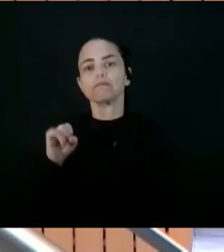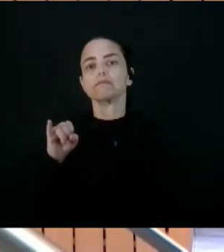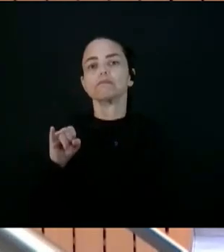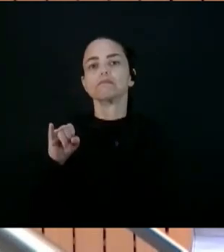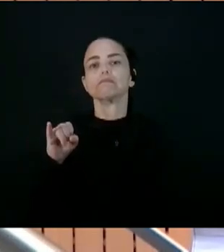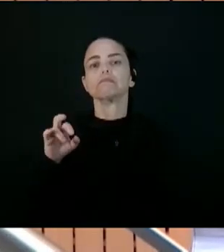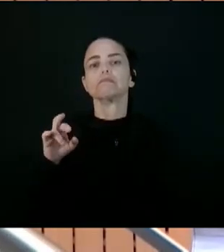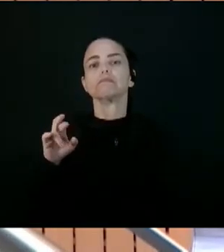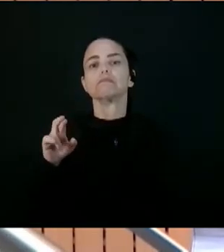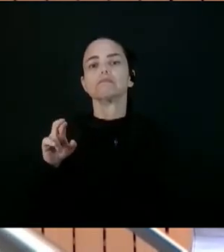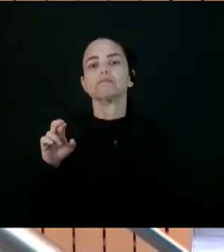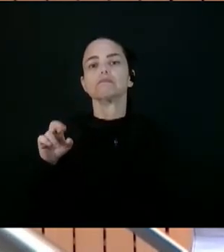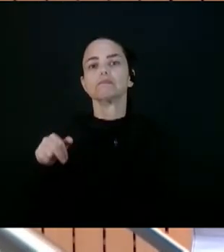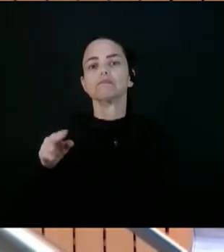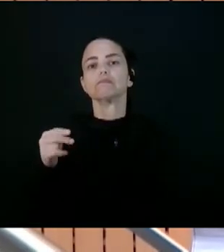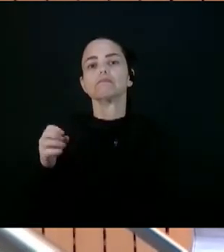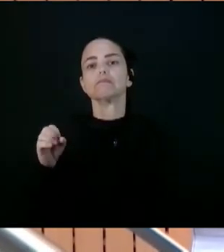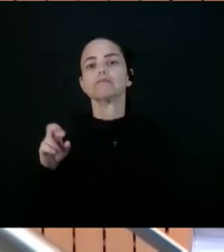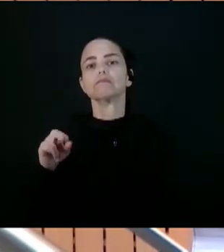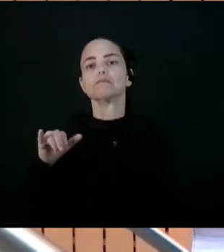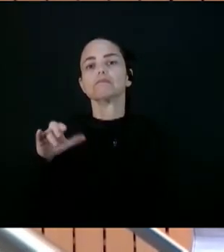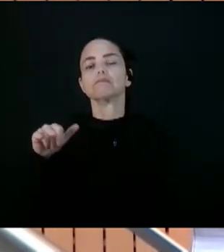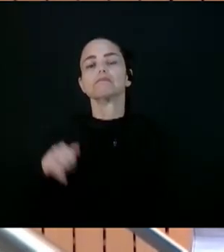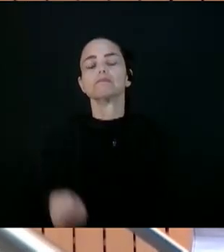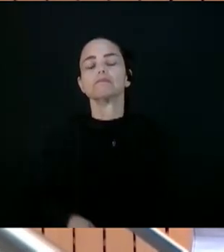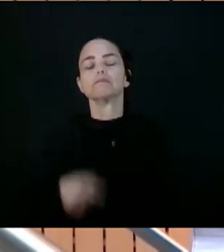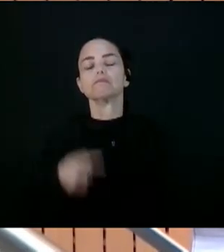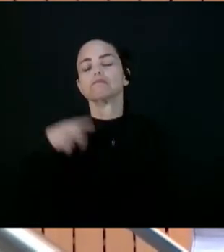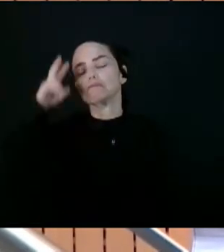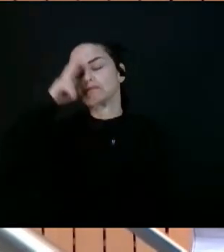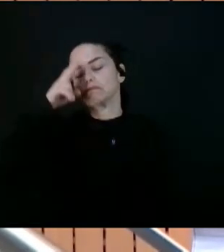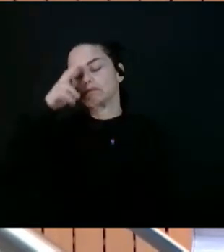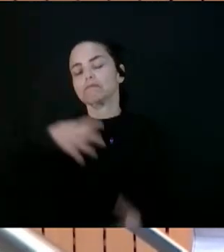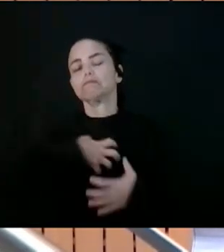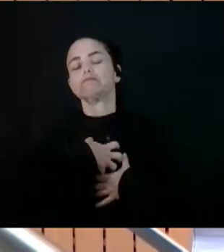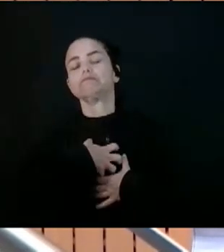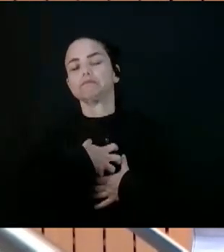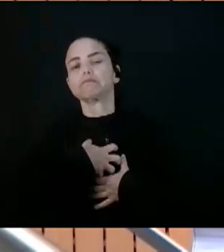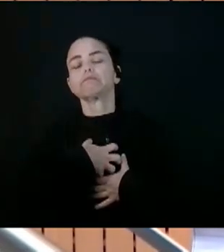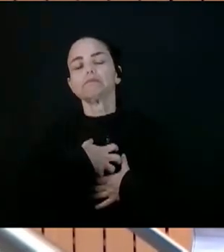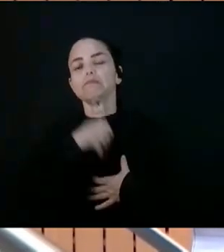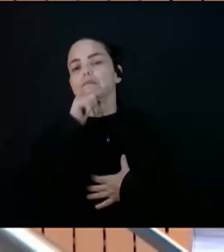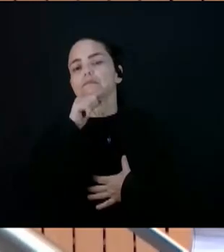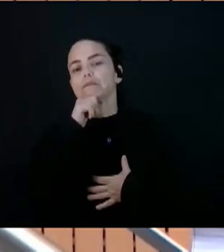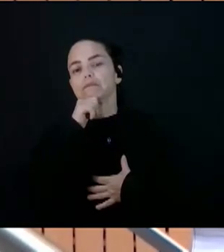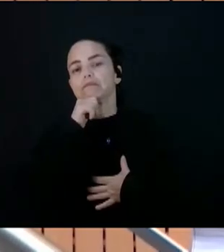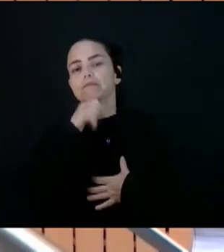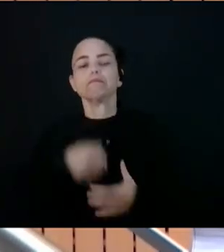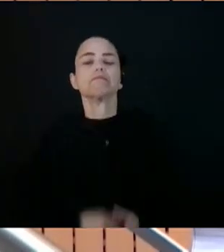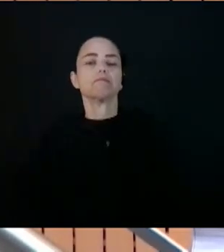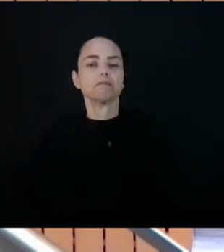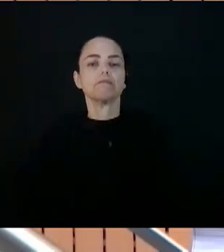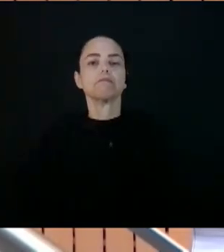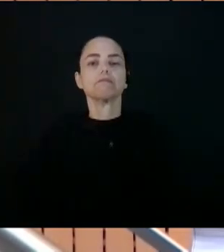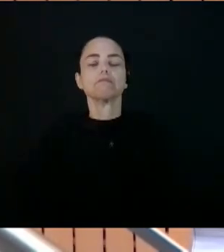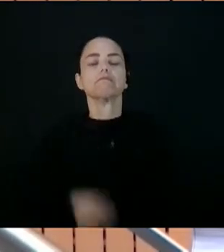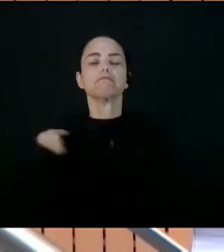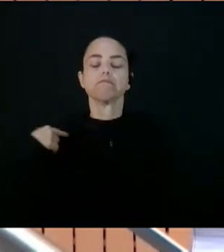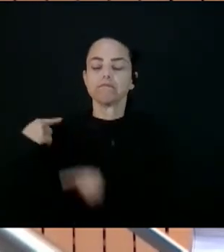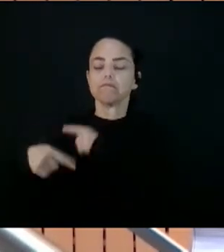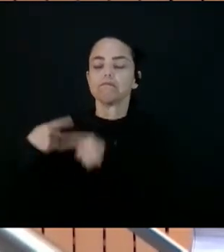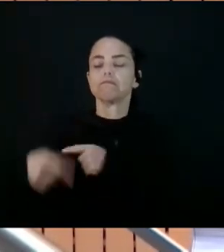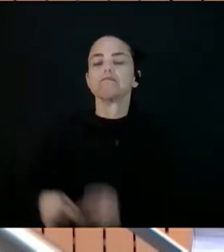que marcou muito todos nós e que ele ainda faça que esse legado continue